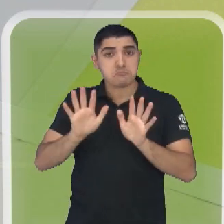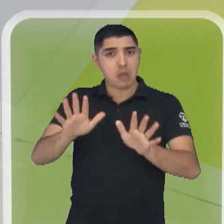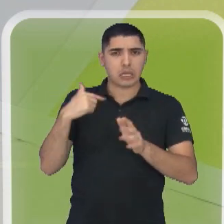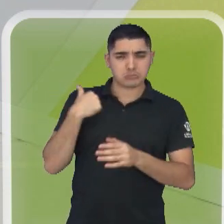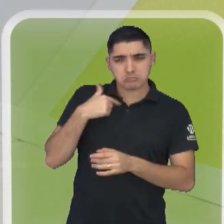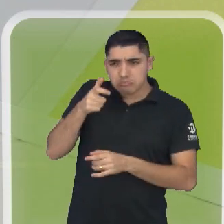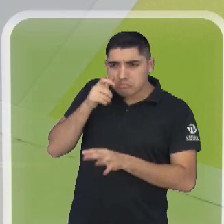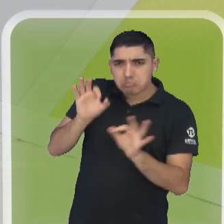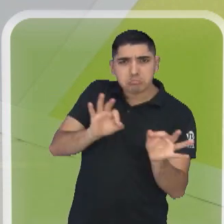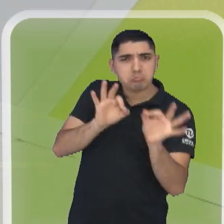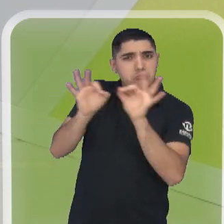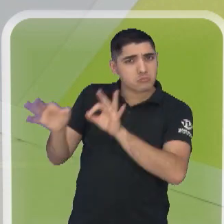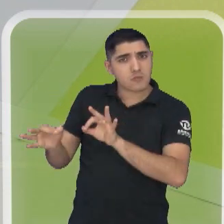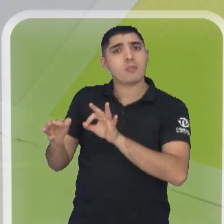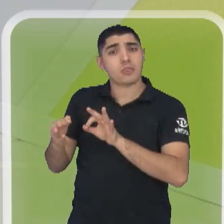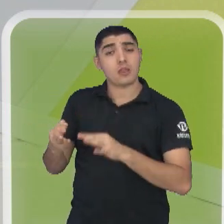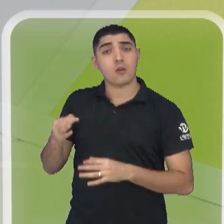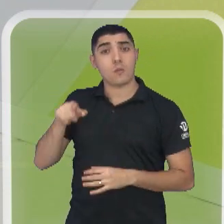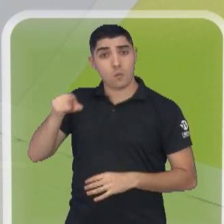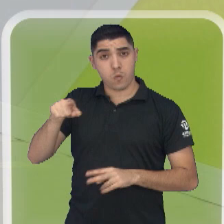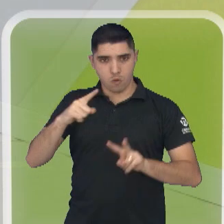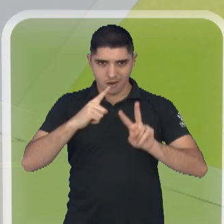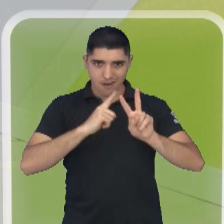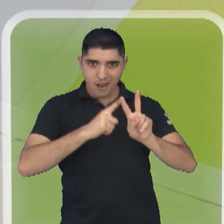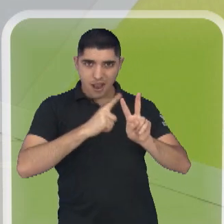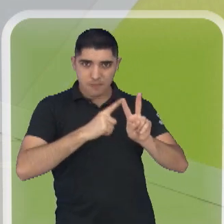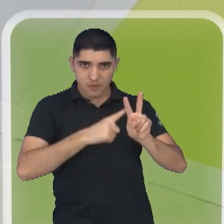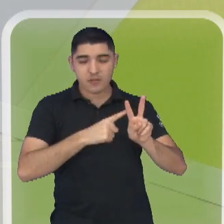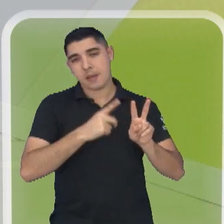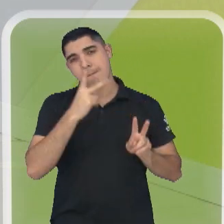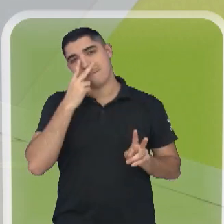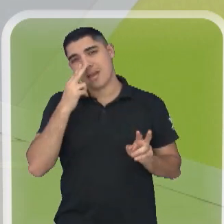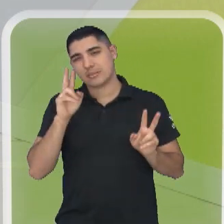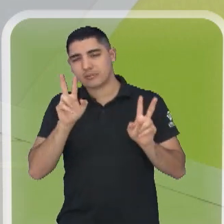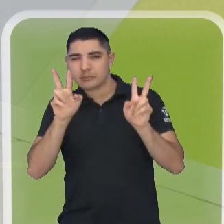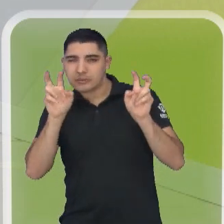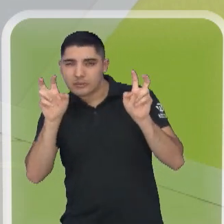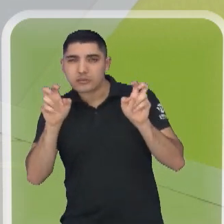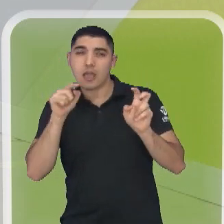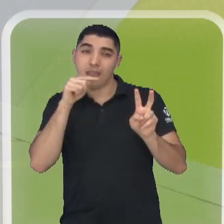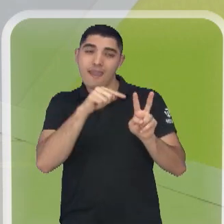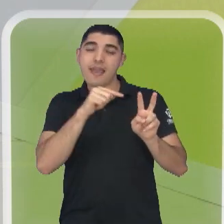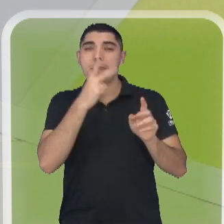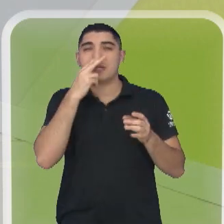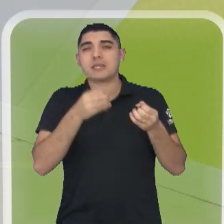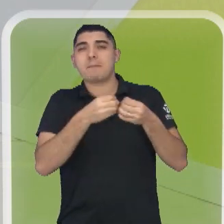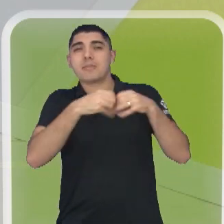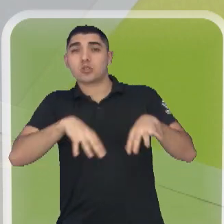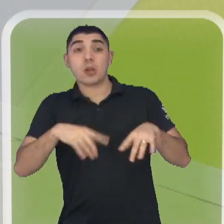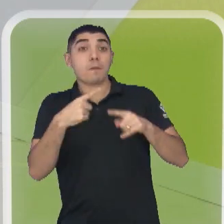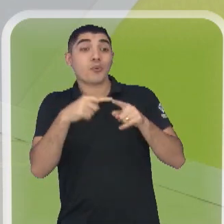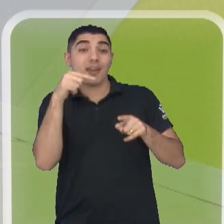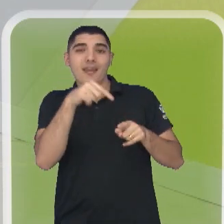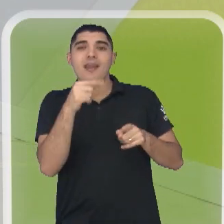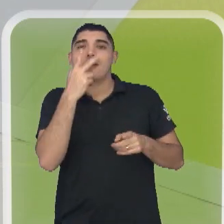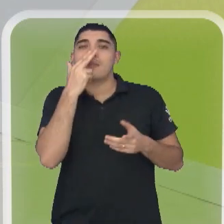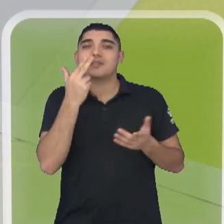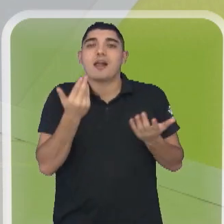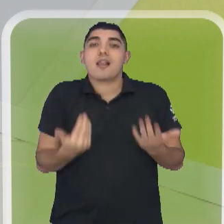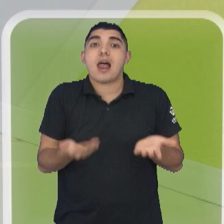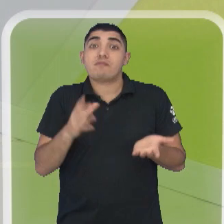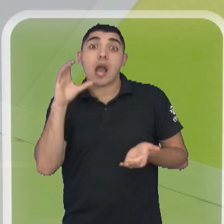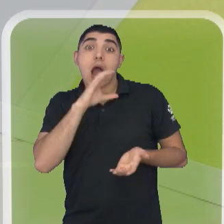gente pôde perceber, a equipe do Capivariano acabou, entre aspas, sendo um pouco mais prejudicada, porque tem um time leve. Você pode ver